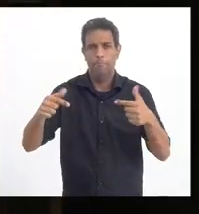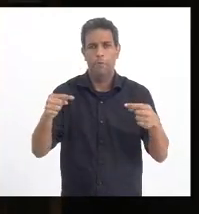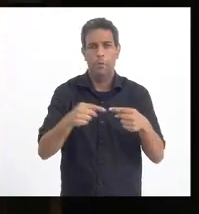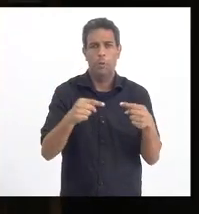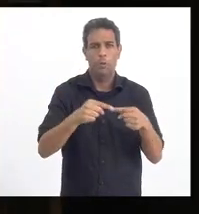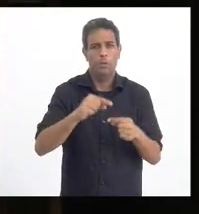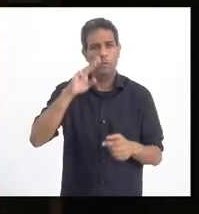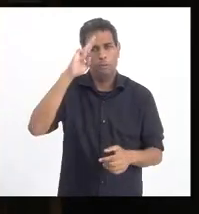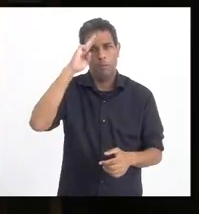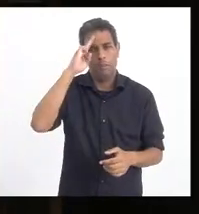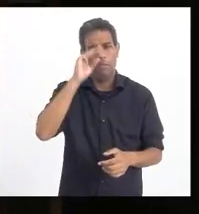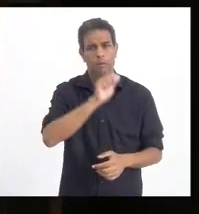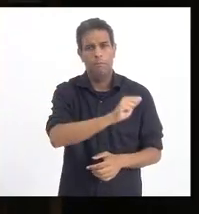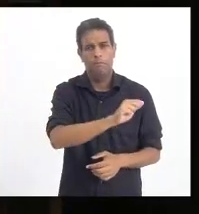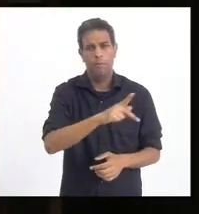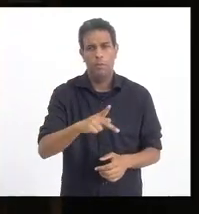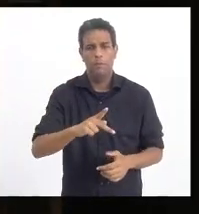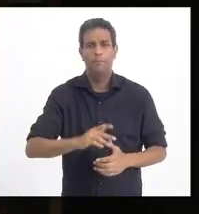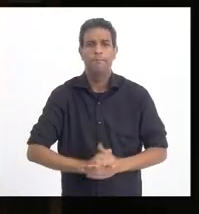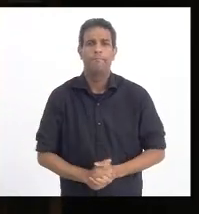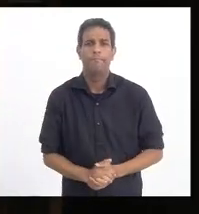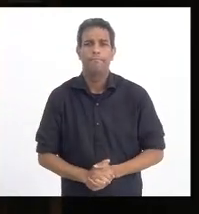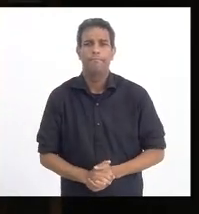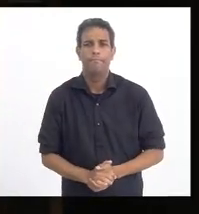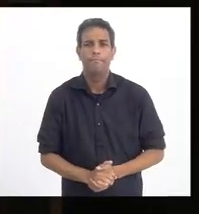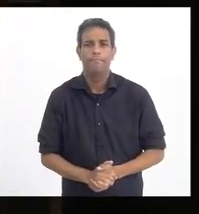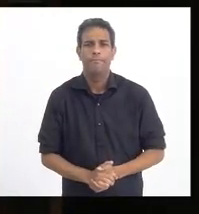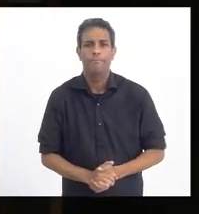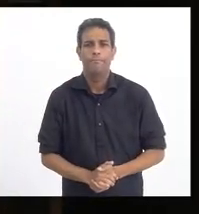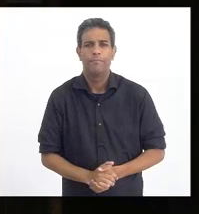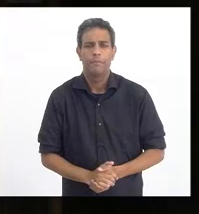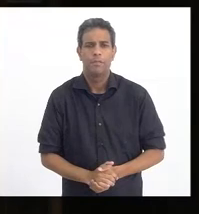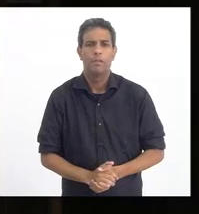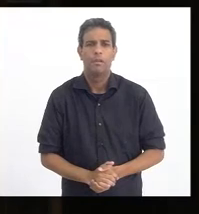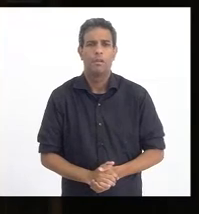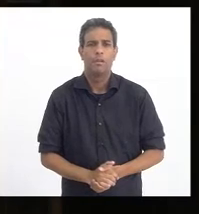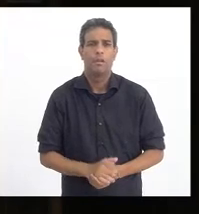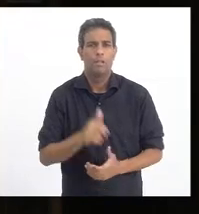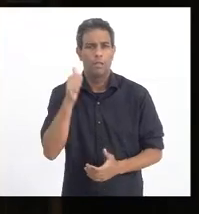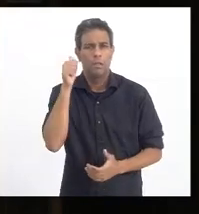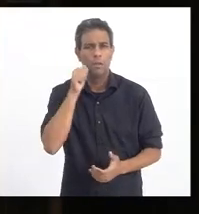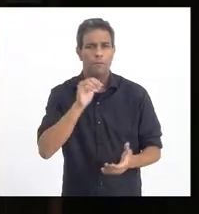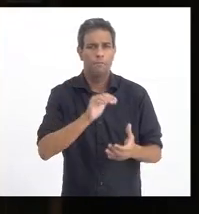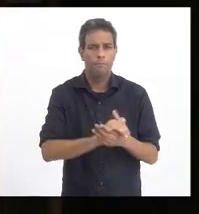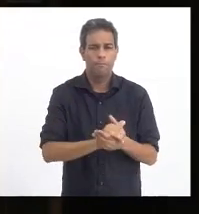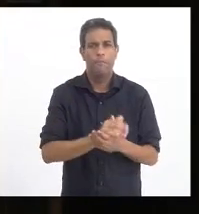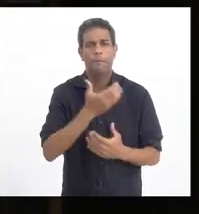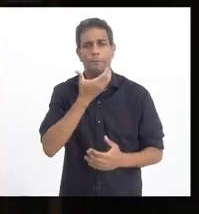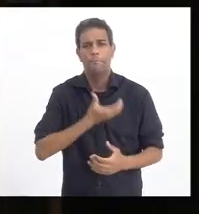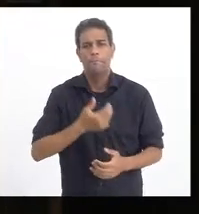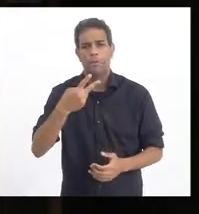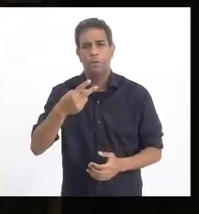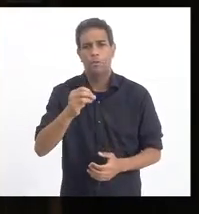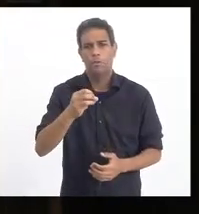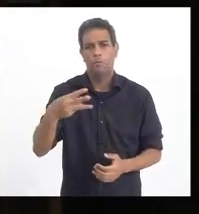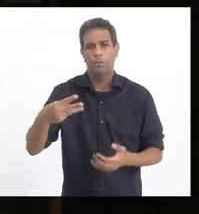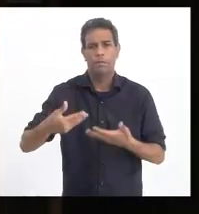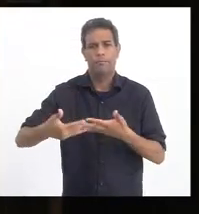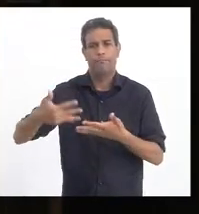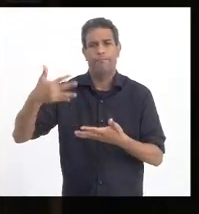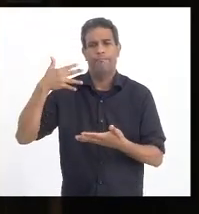militar Inativo aquelas pensionistas que Eu mencionei anteriormente de 2003 para trás